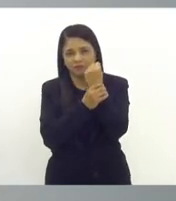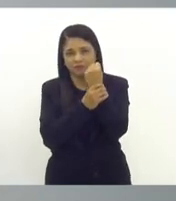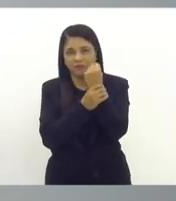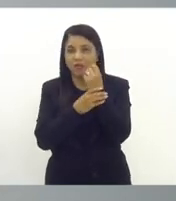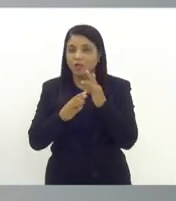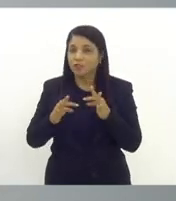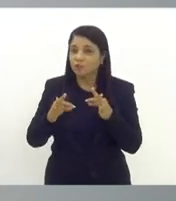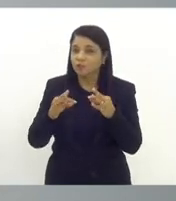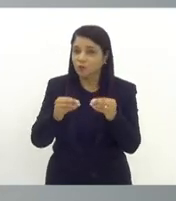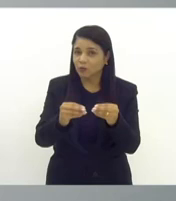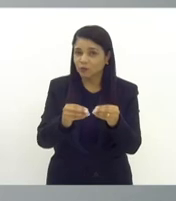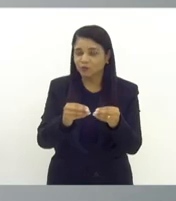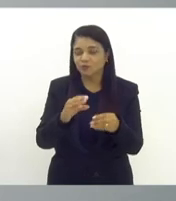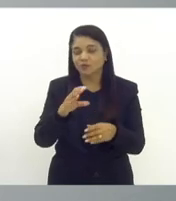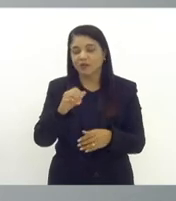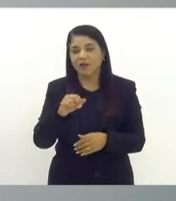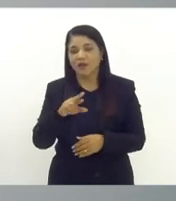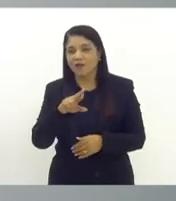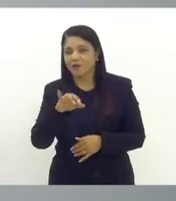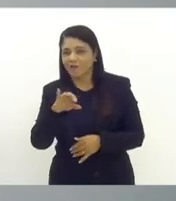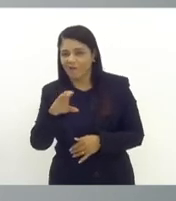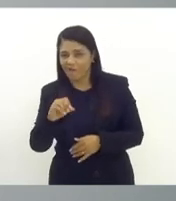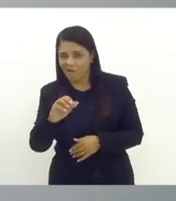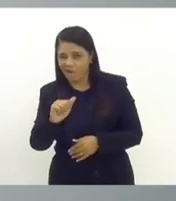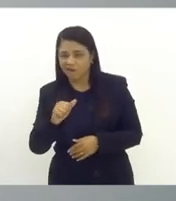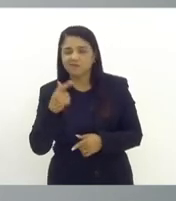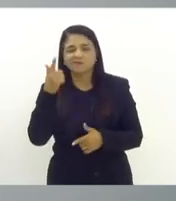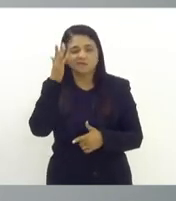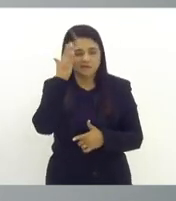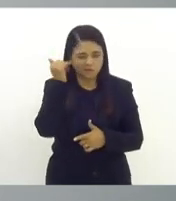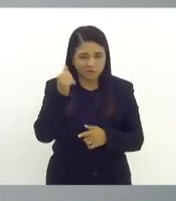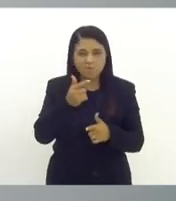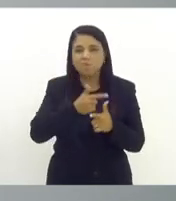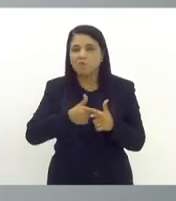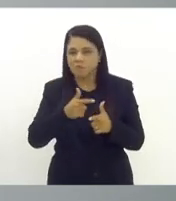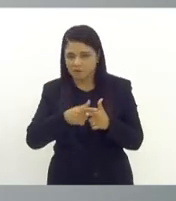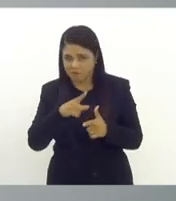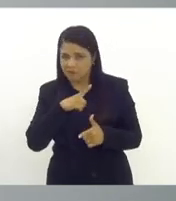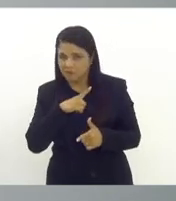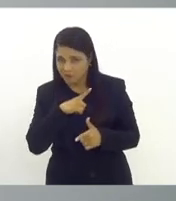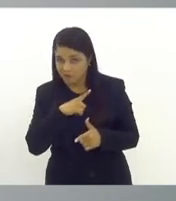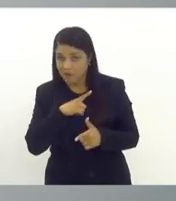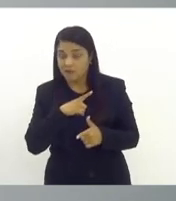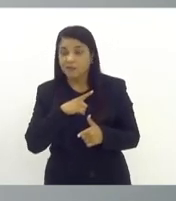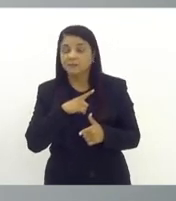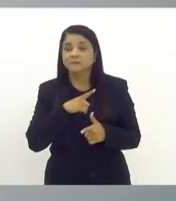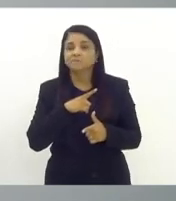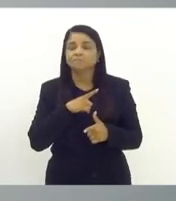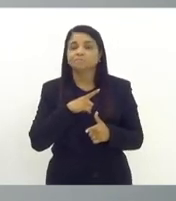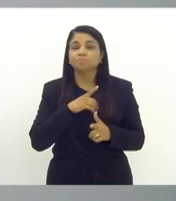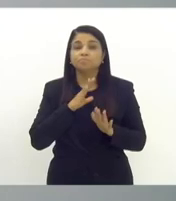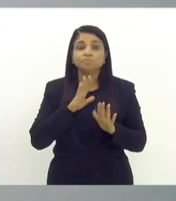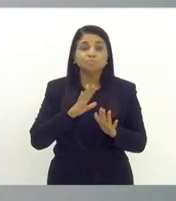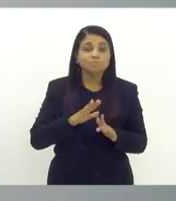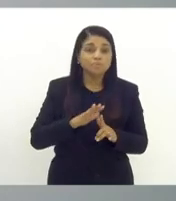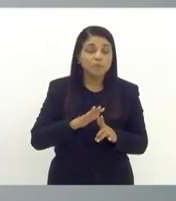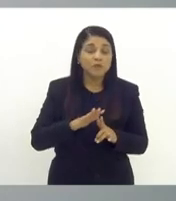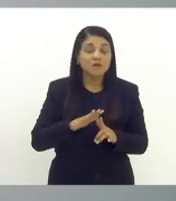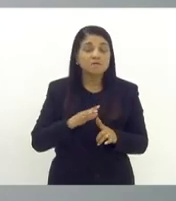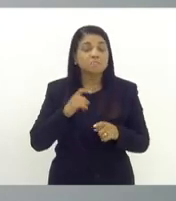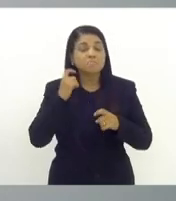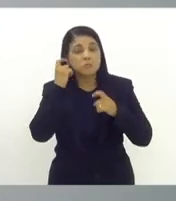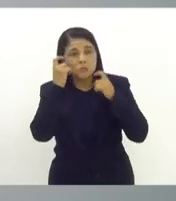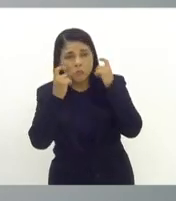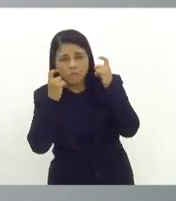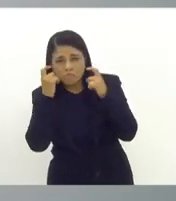é que nós somos cariocas sabemos da nossas mazelas dos nossos problemas e cada vez mais há uma